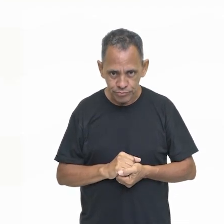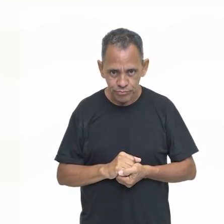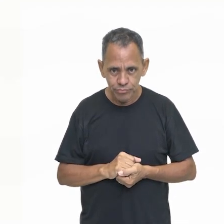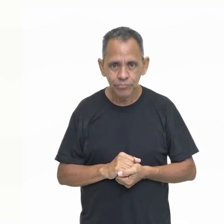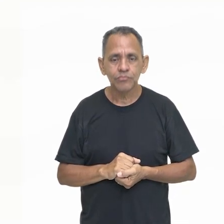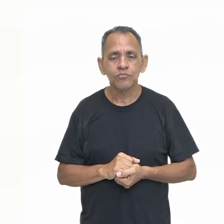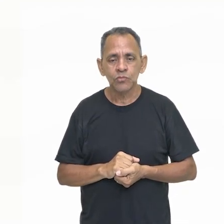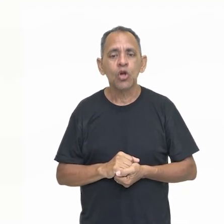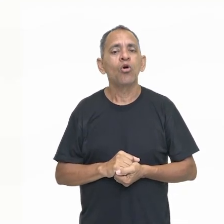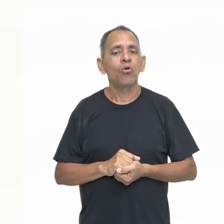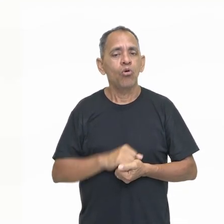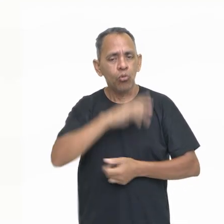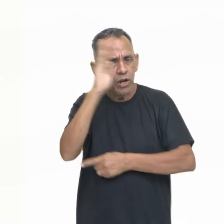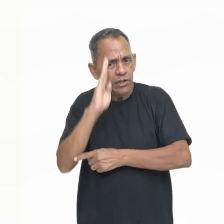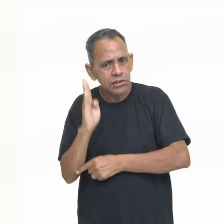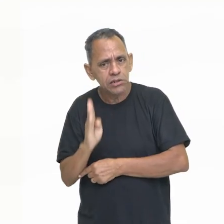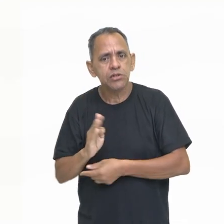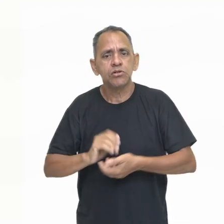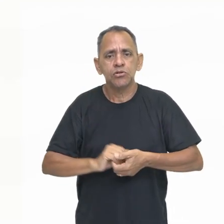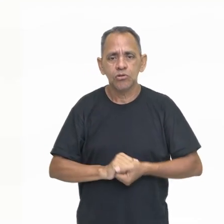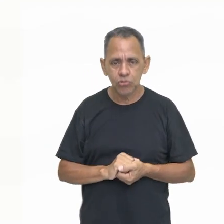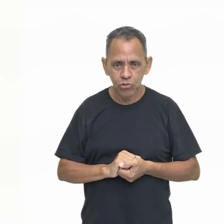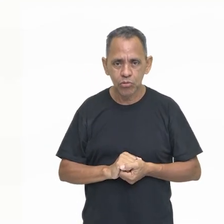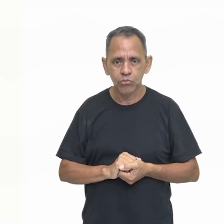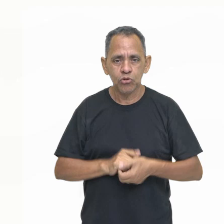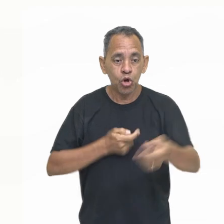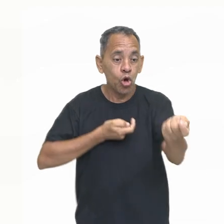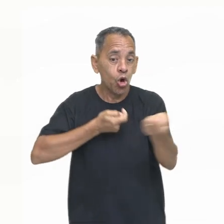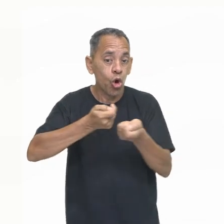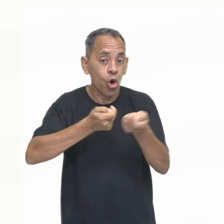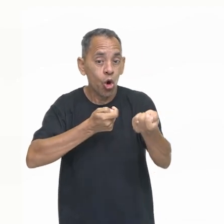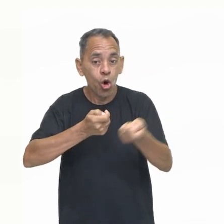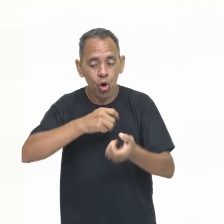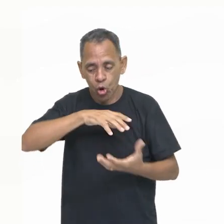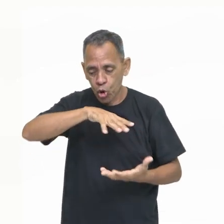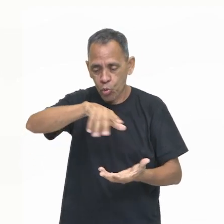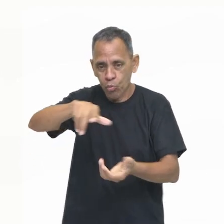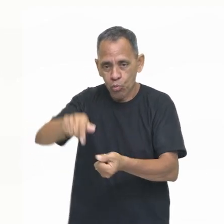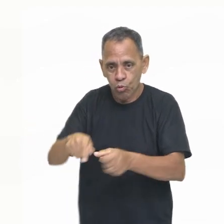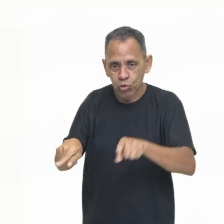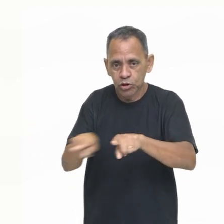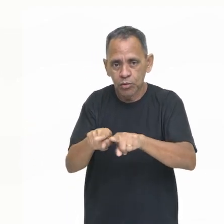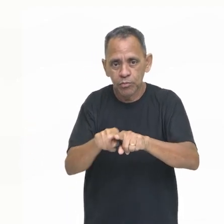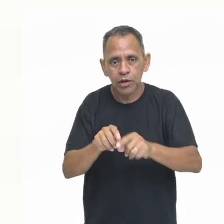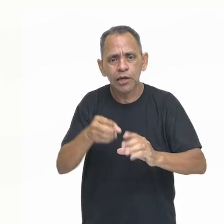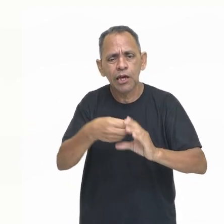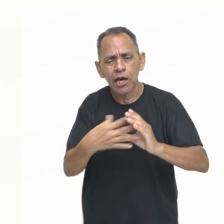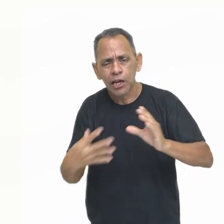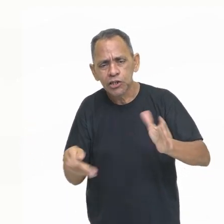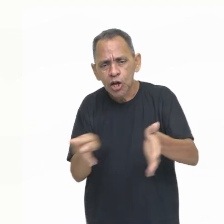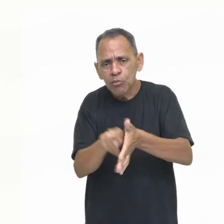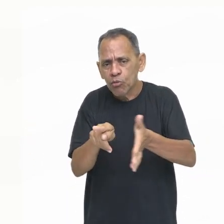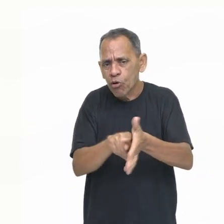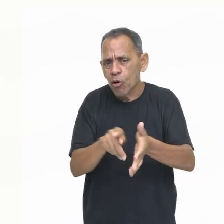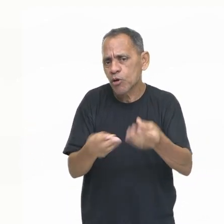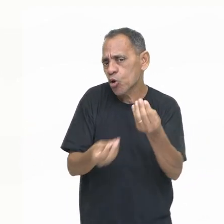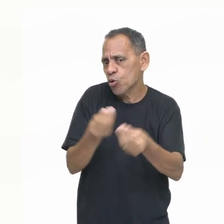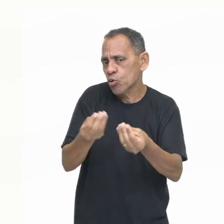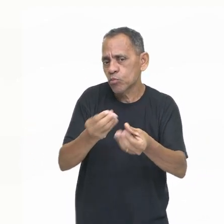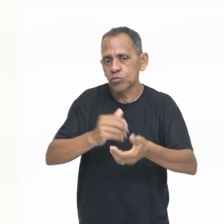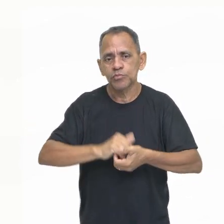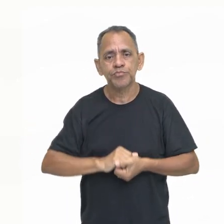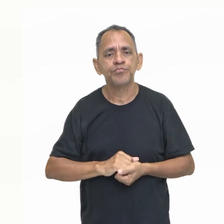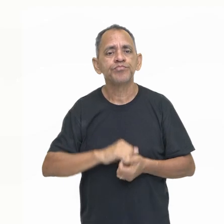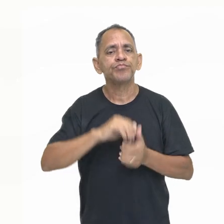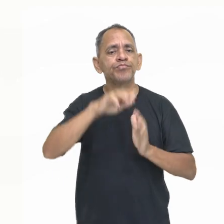ordem mundial. Olha só. Essa nova ordem mundial, ela é caracterizada